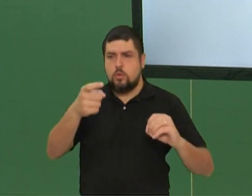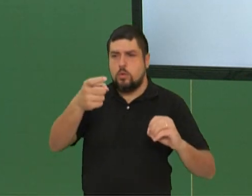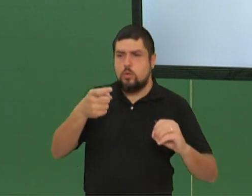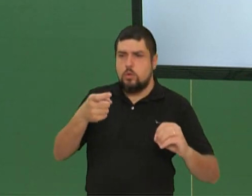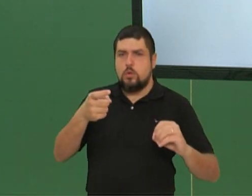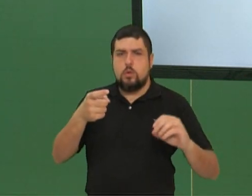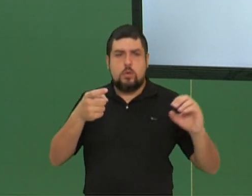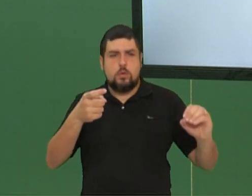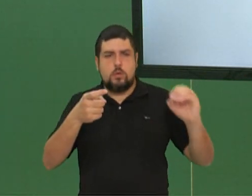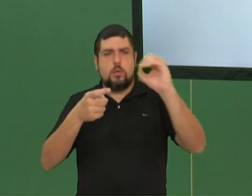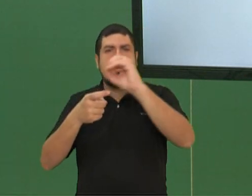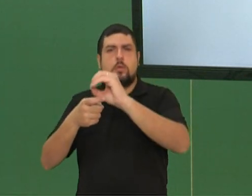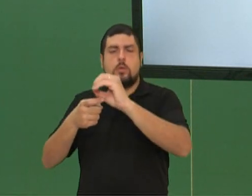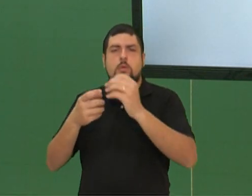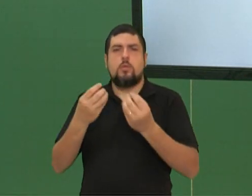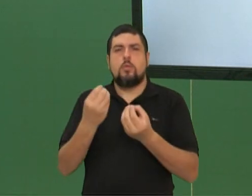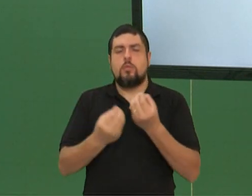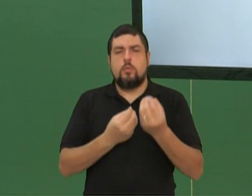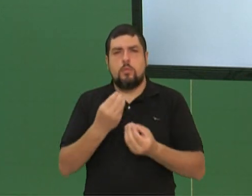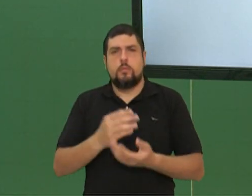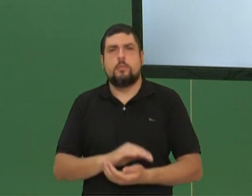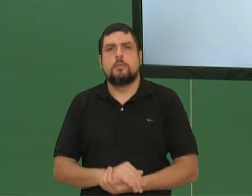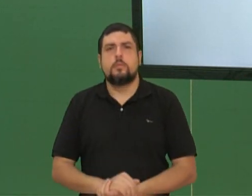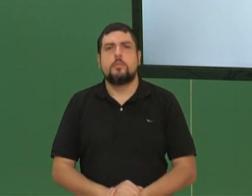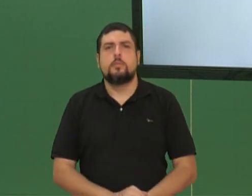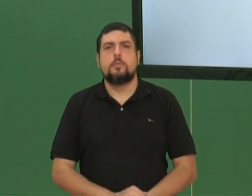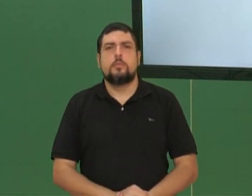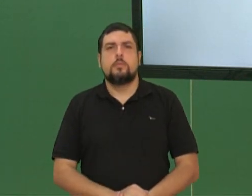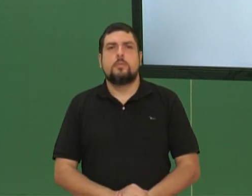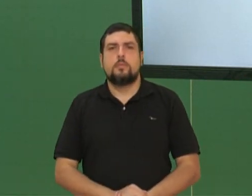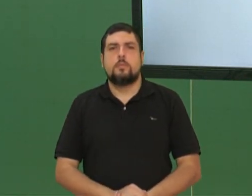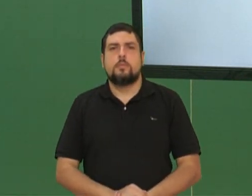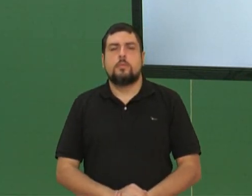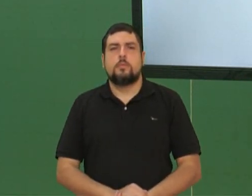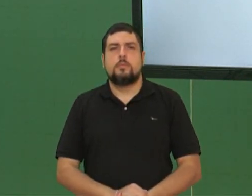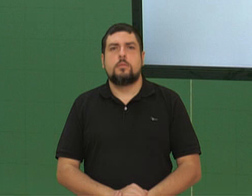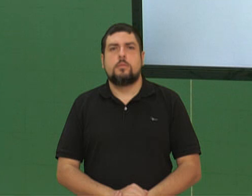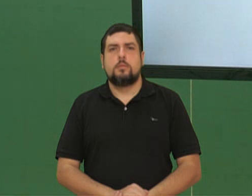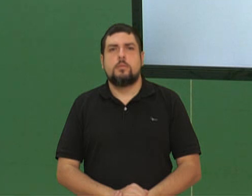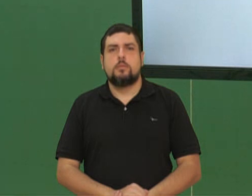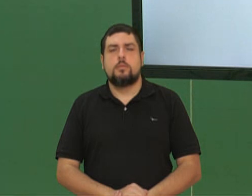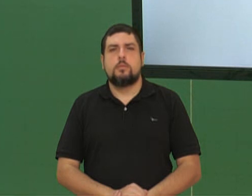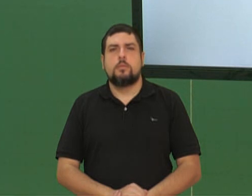0. Então, você pega o f de 0 igual